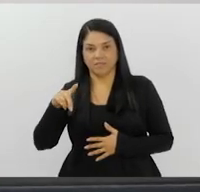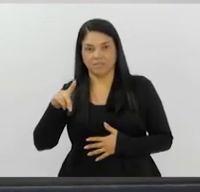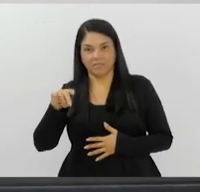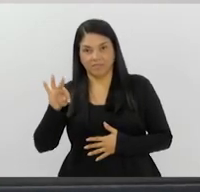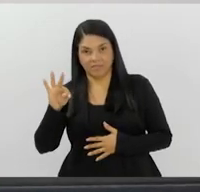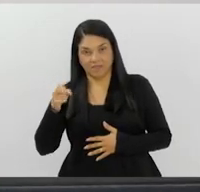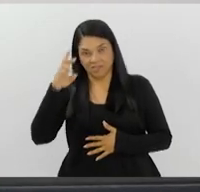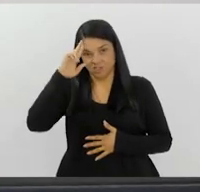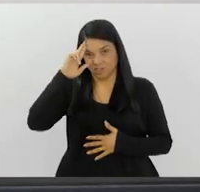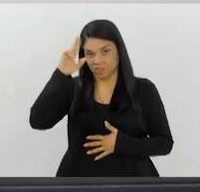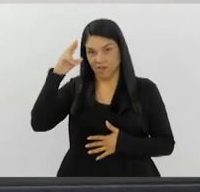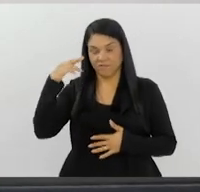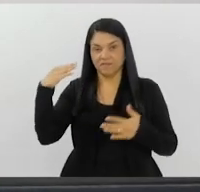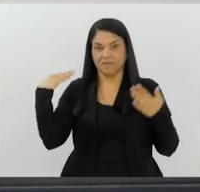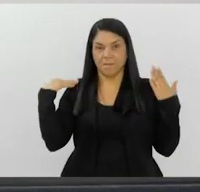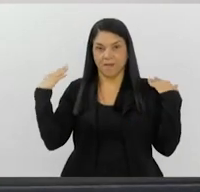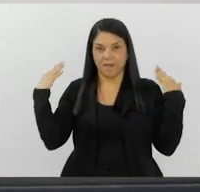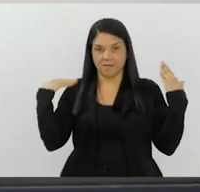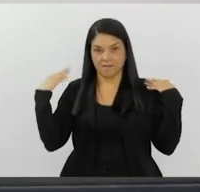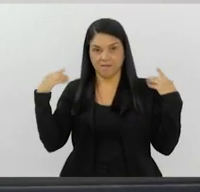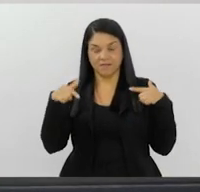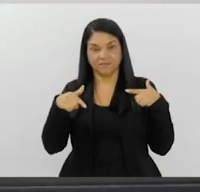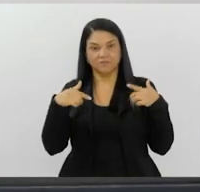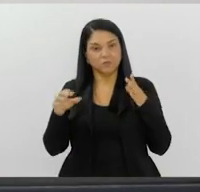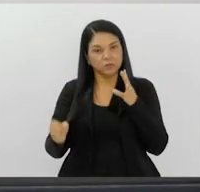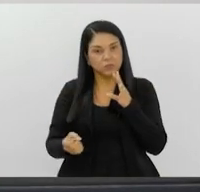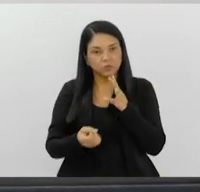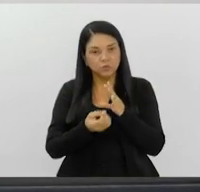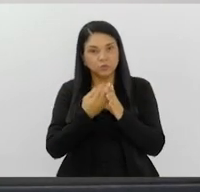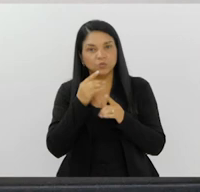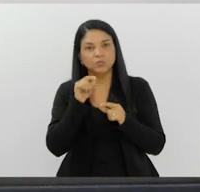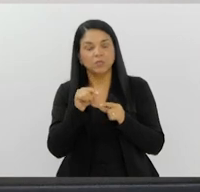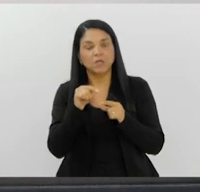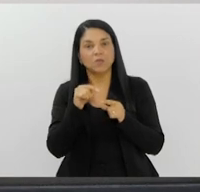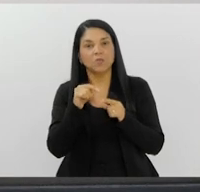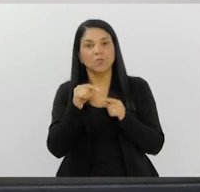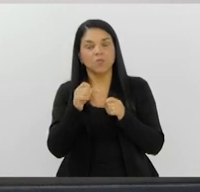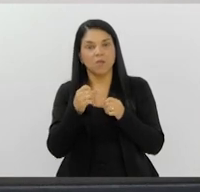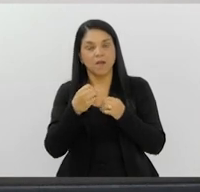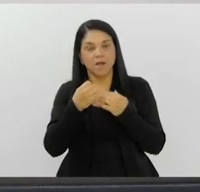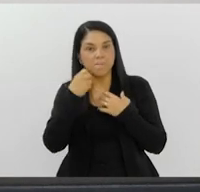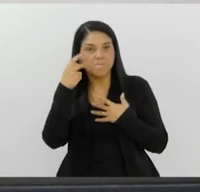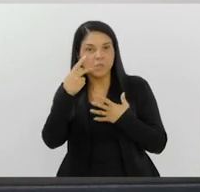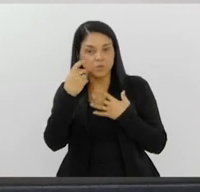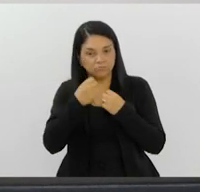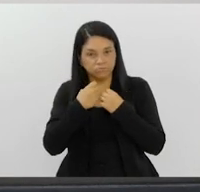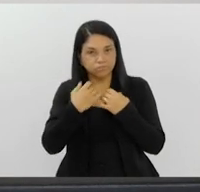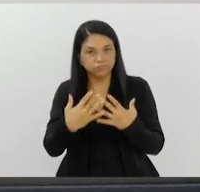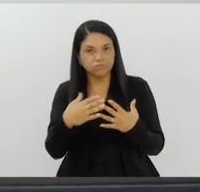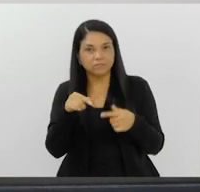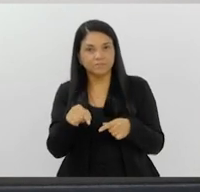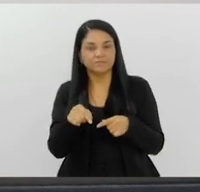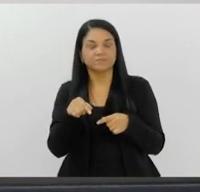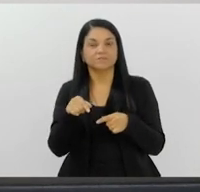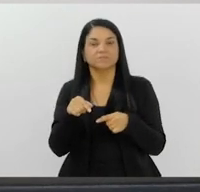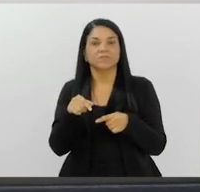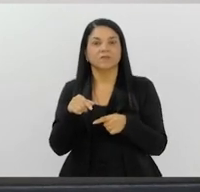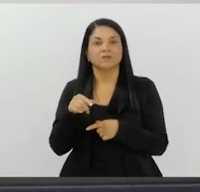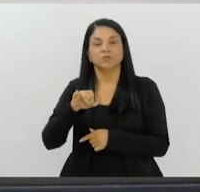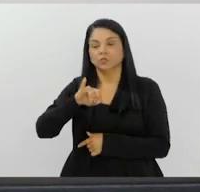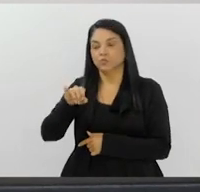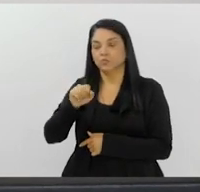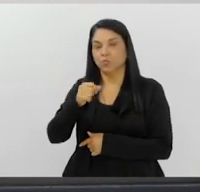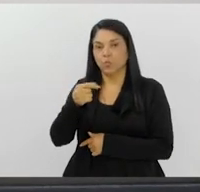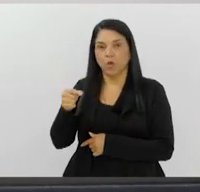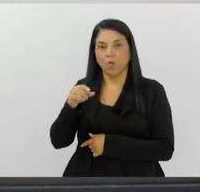insurgiu quando o Parlamento resolveu reconhecer e inscrever João Cândido Almirante negro